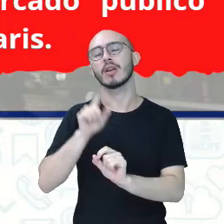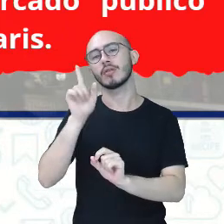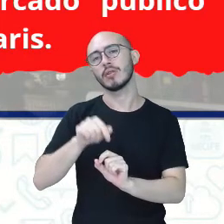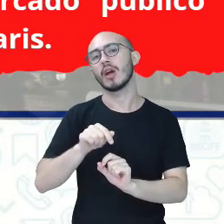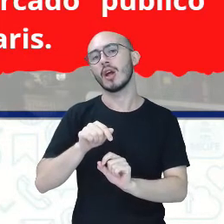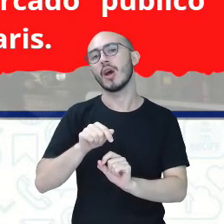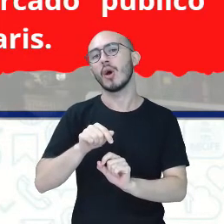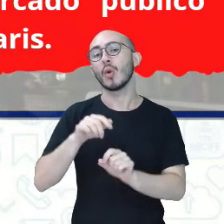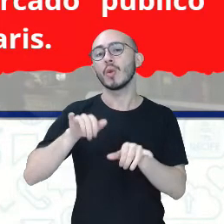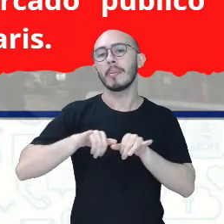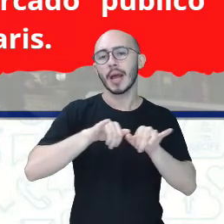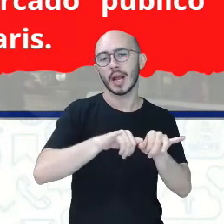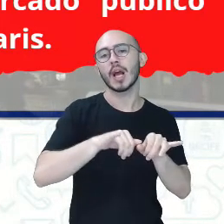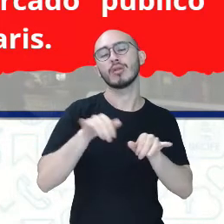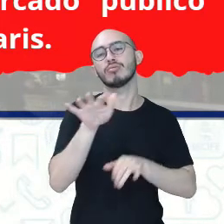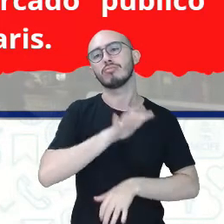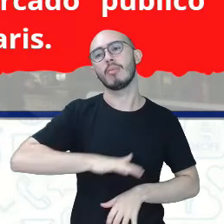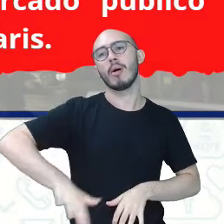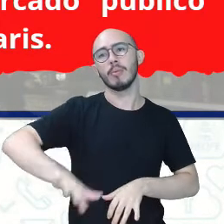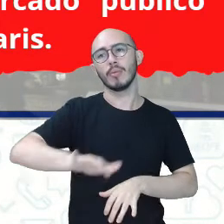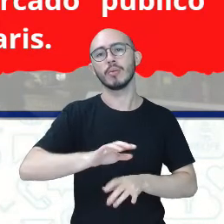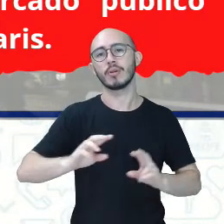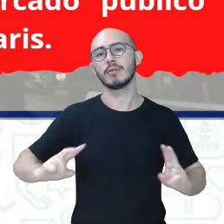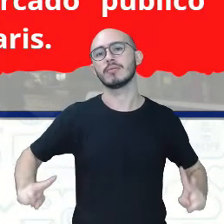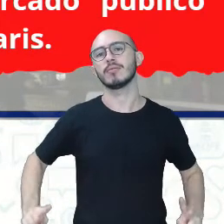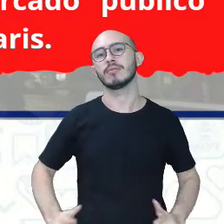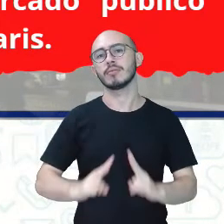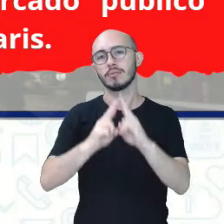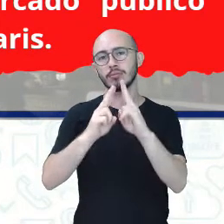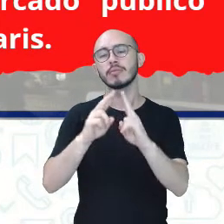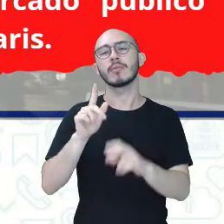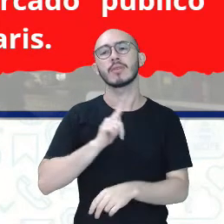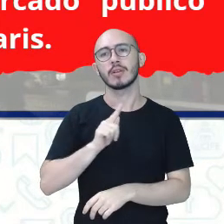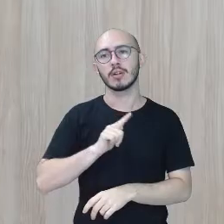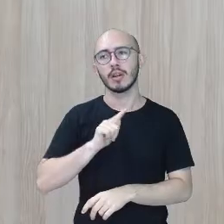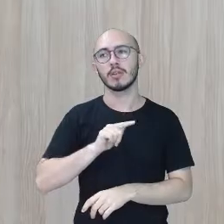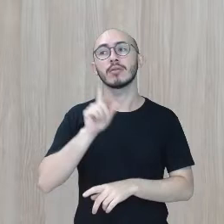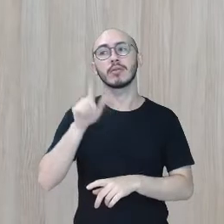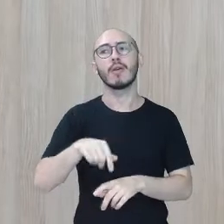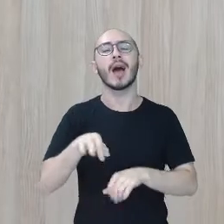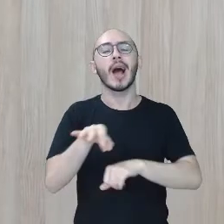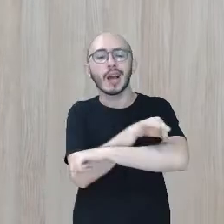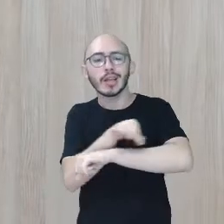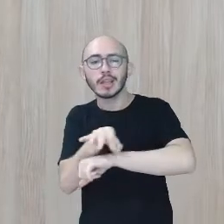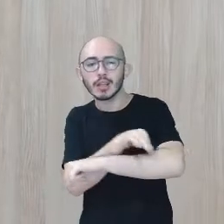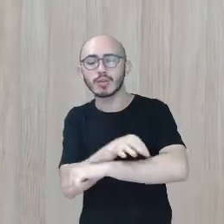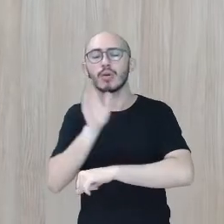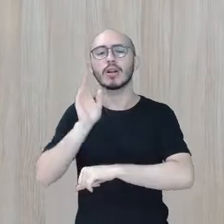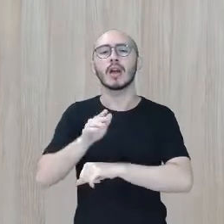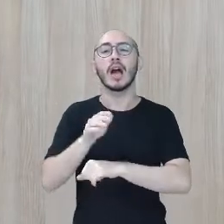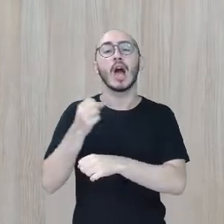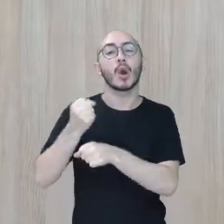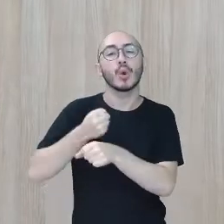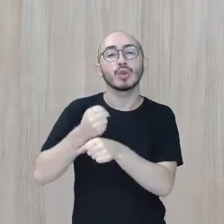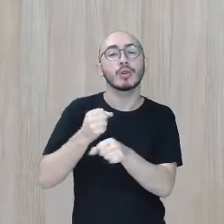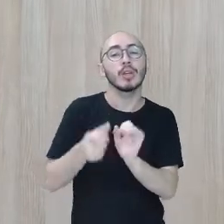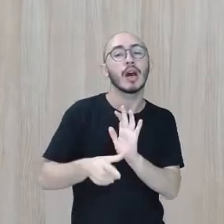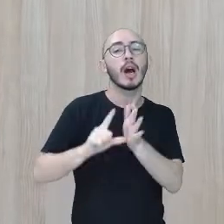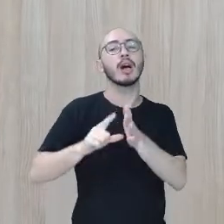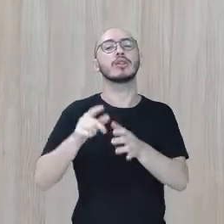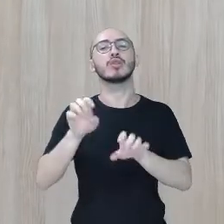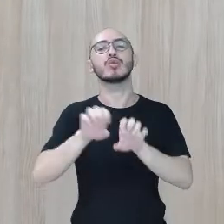né? Então veja, a arquitetura do mercado público de São José, ela foi pré-fabricada em ferro,